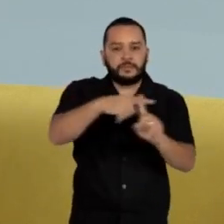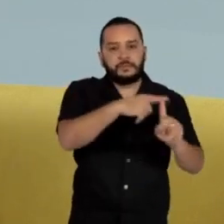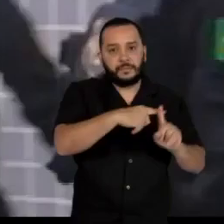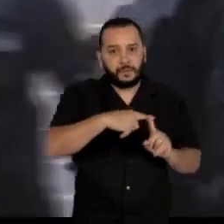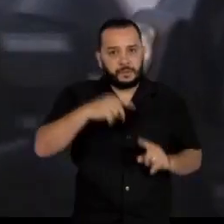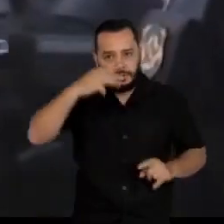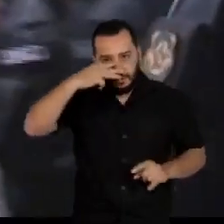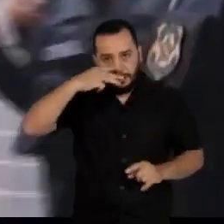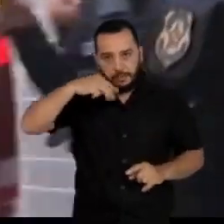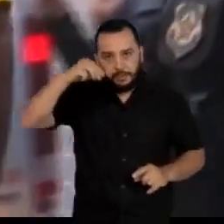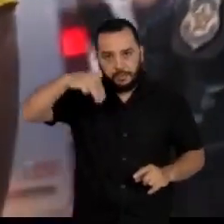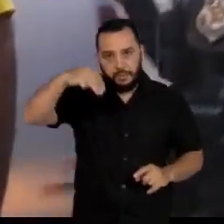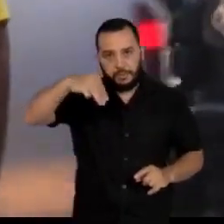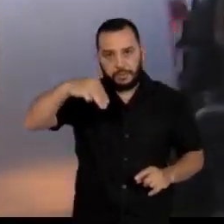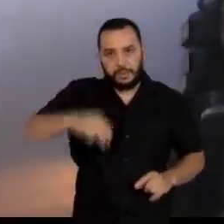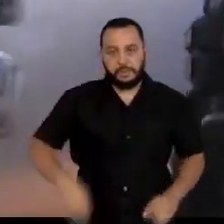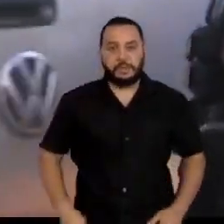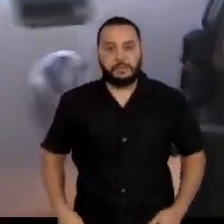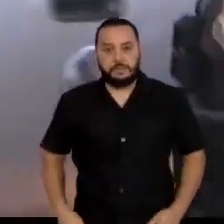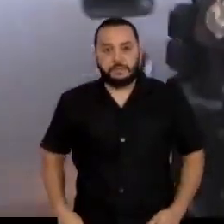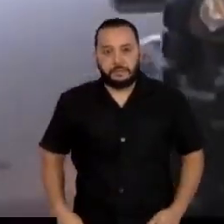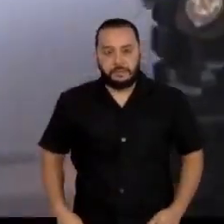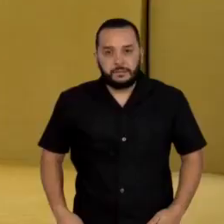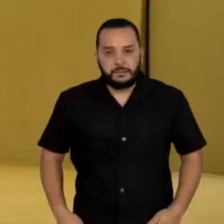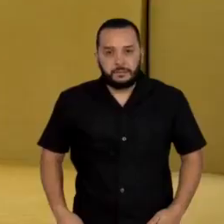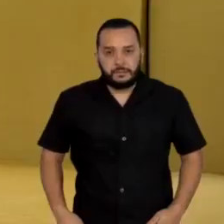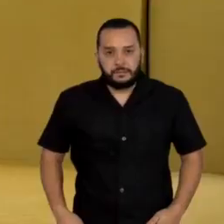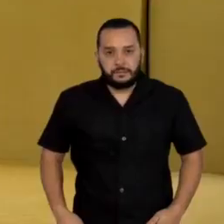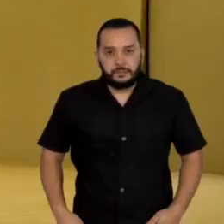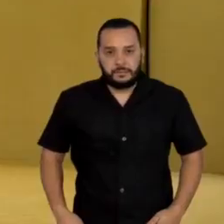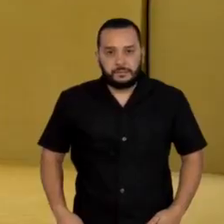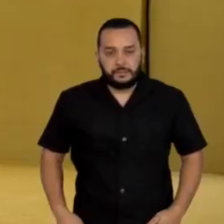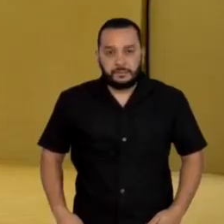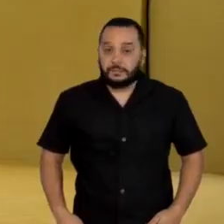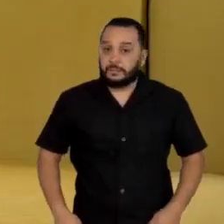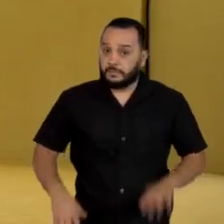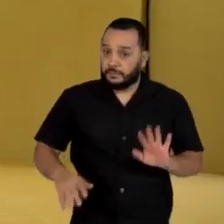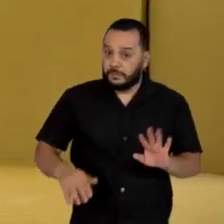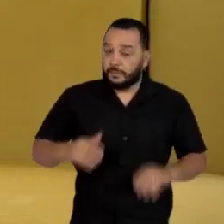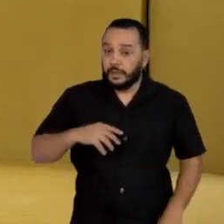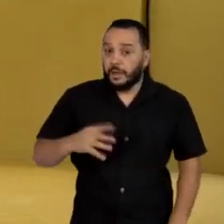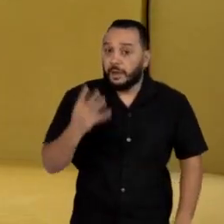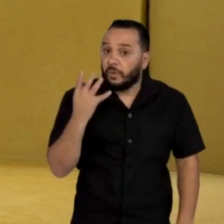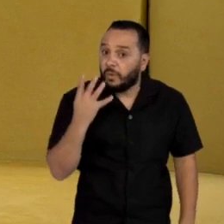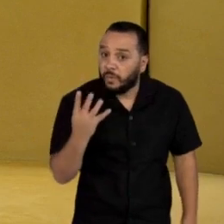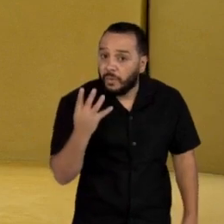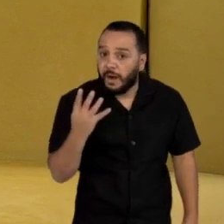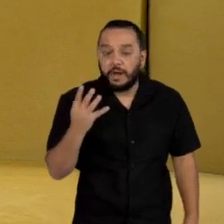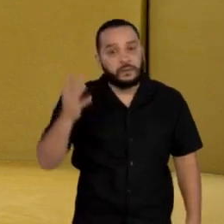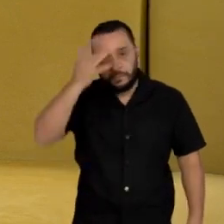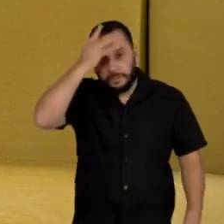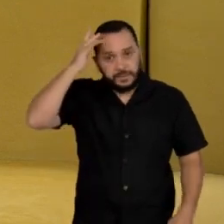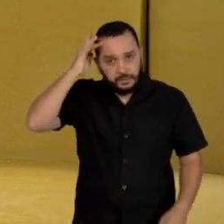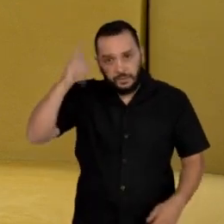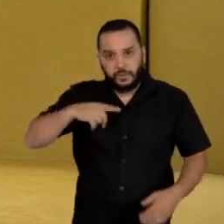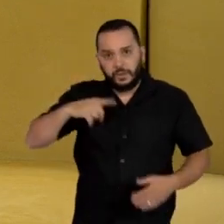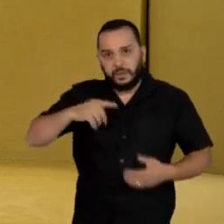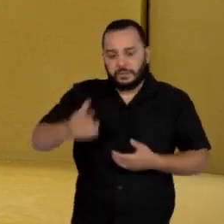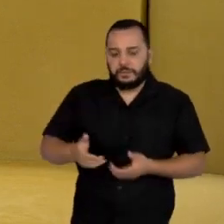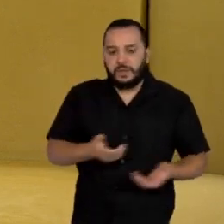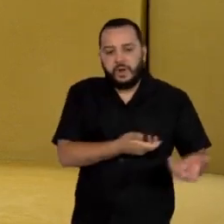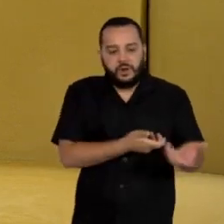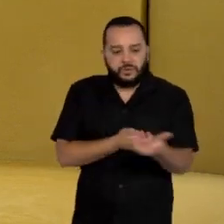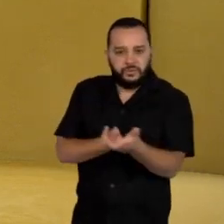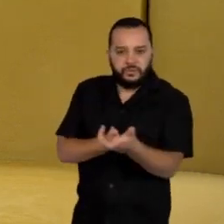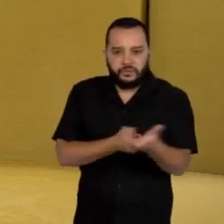Morumbi. A operação foi comandada. 4 brigadistas de combate a incêndios em Alter